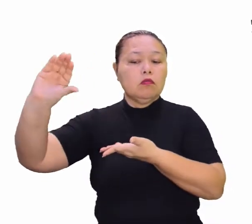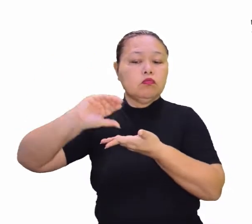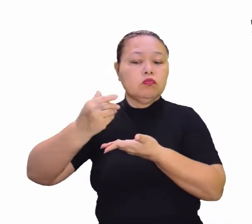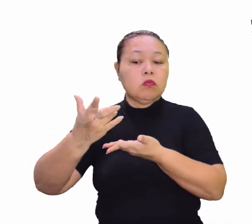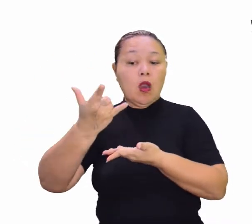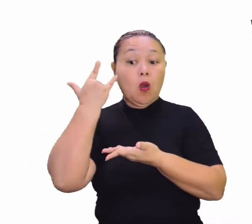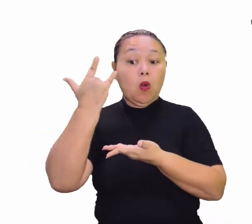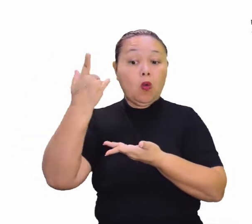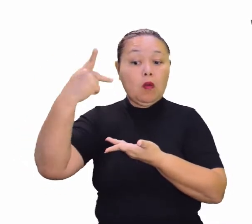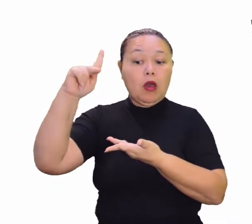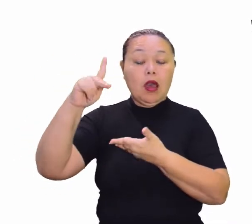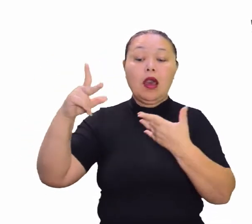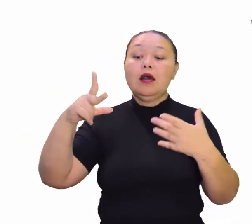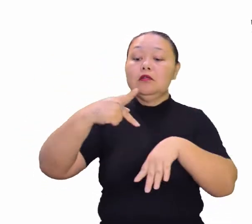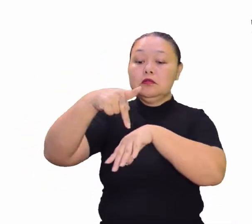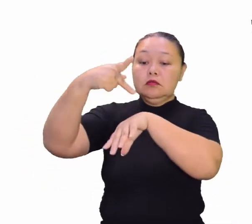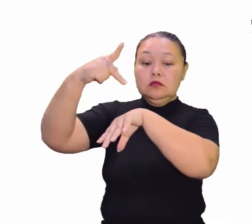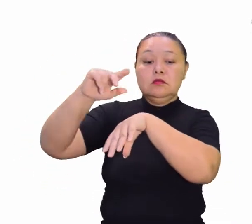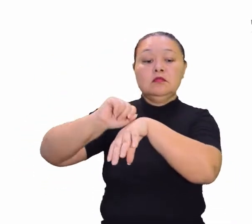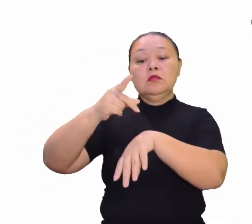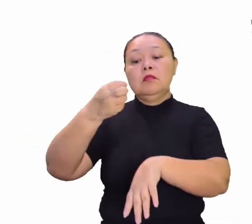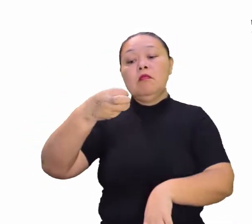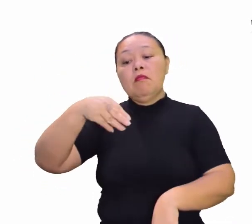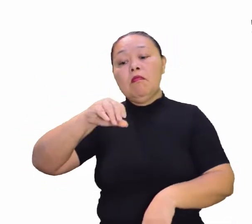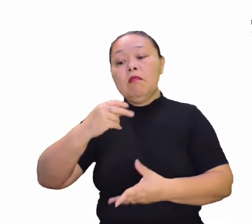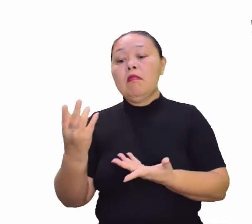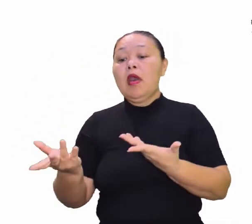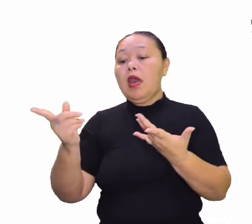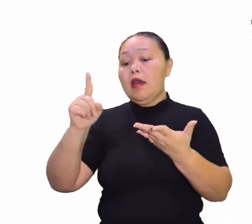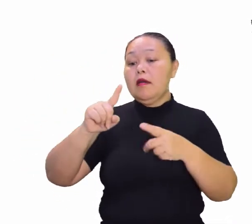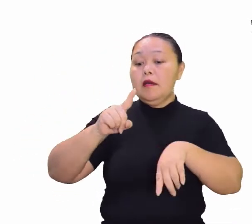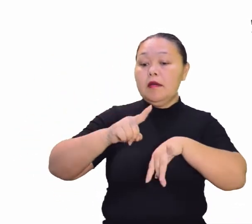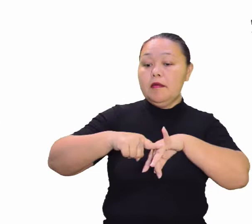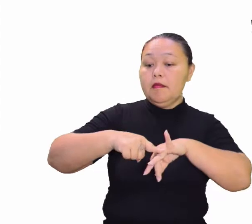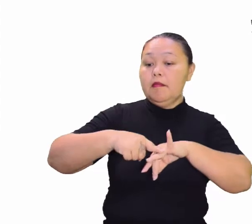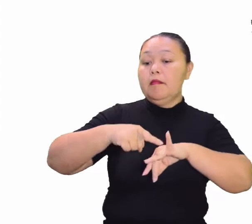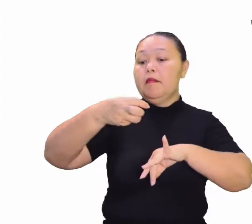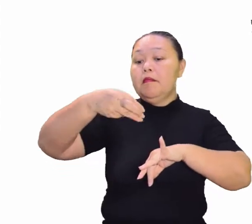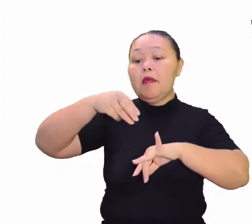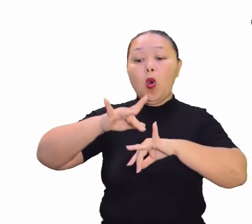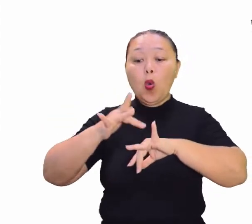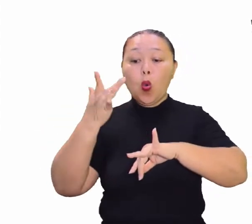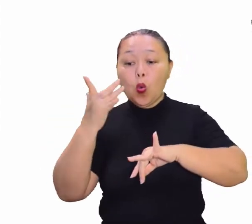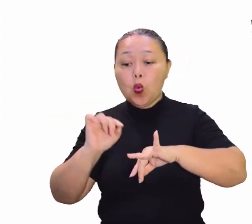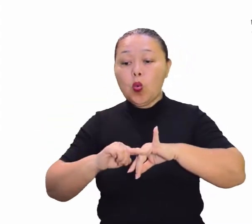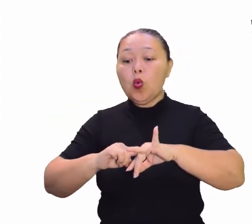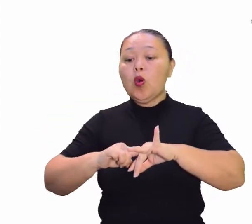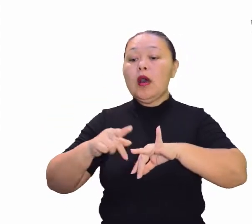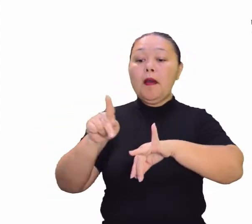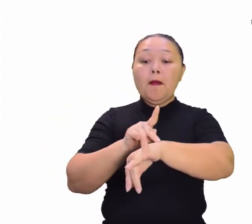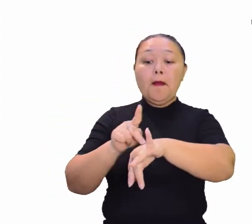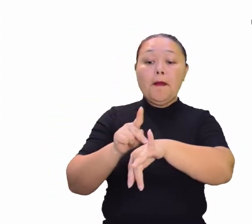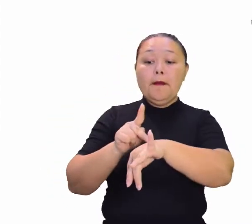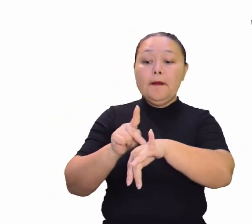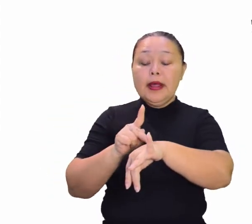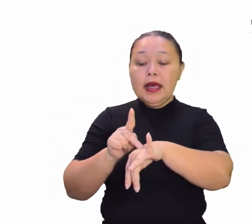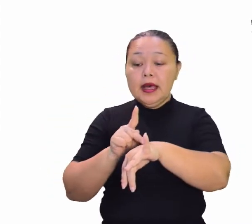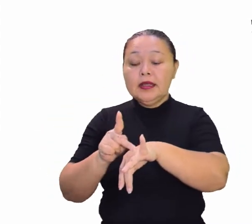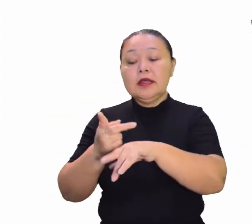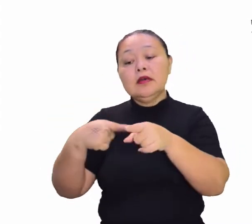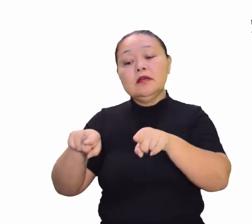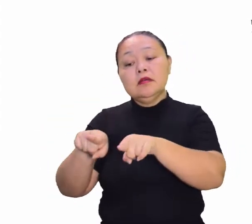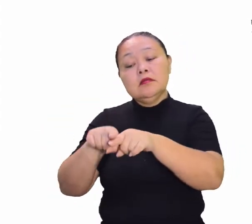às metrópoles. Riquezas como minerais, como ouro, como a prata, e